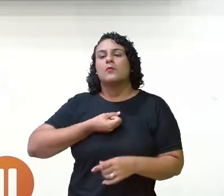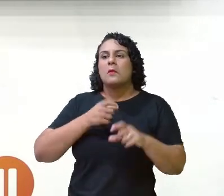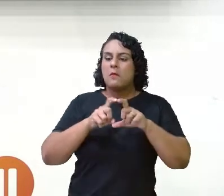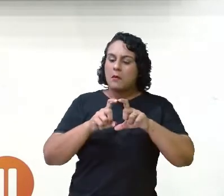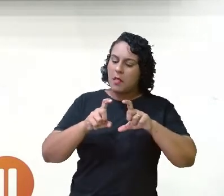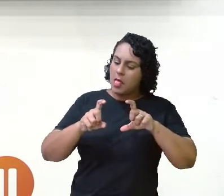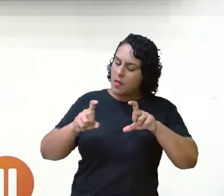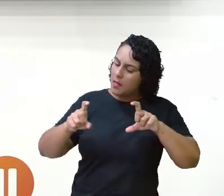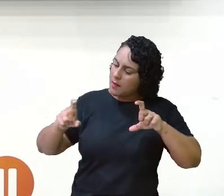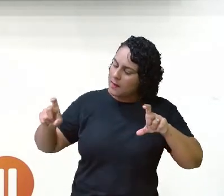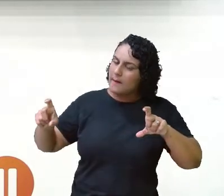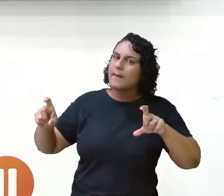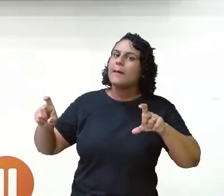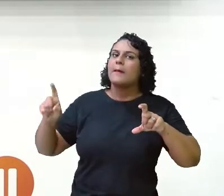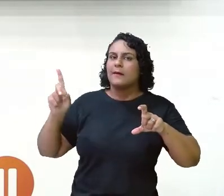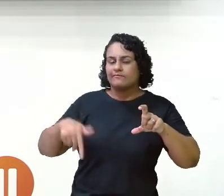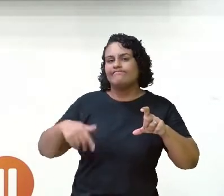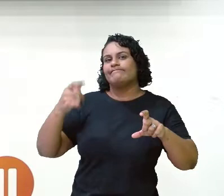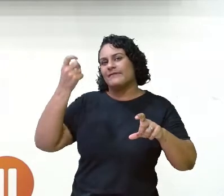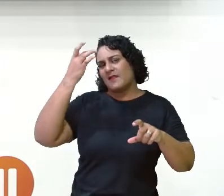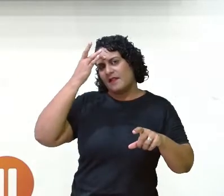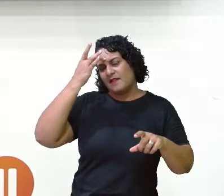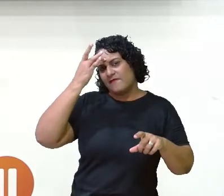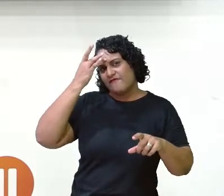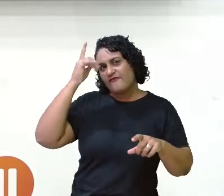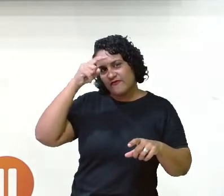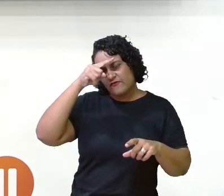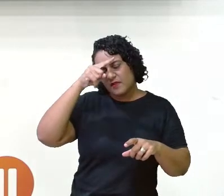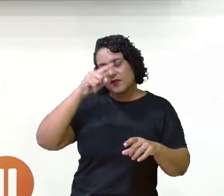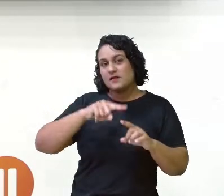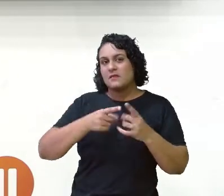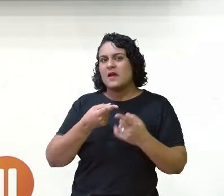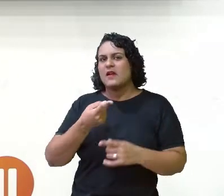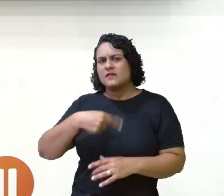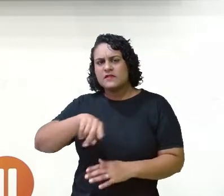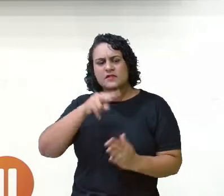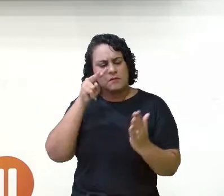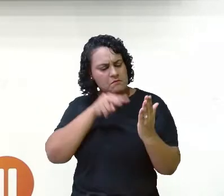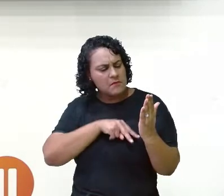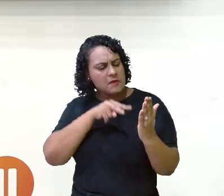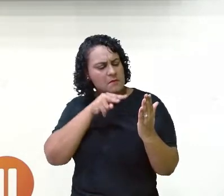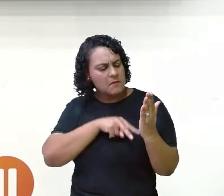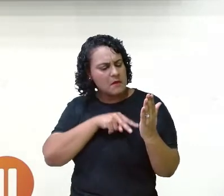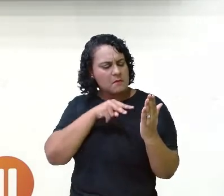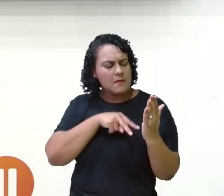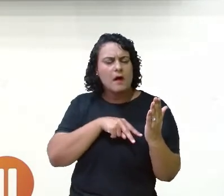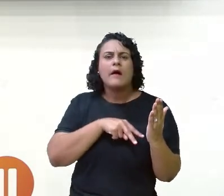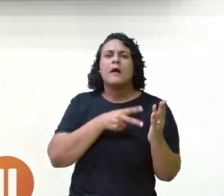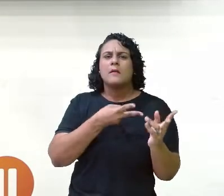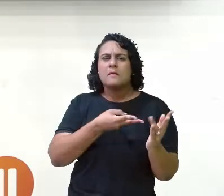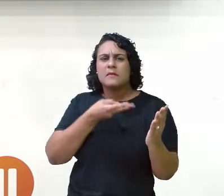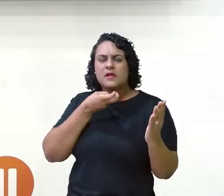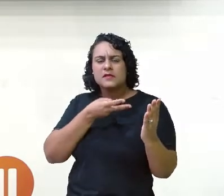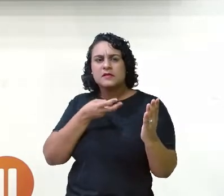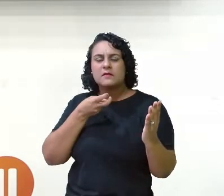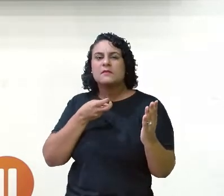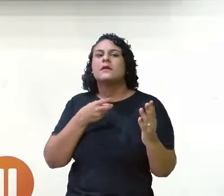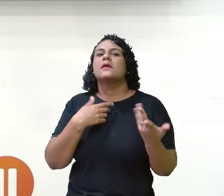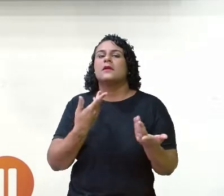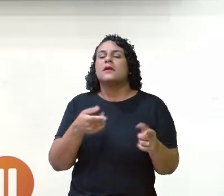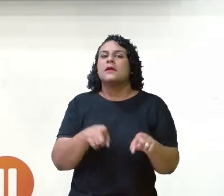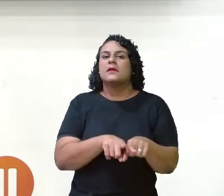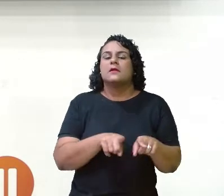maiores fica um pouco mais difícil, mas se você lê direitinho, você acompanha o agrupamento de 3 em